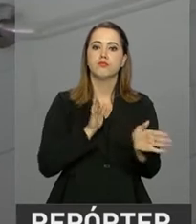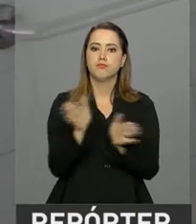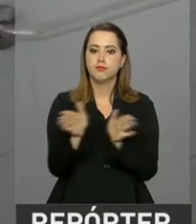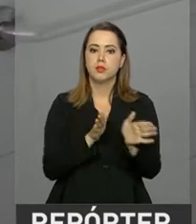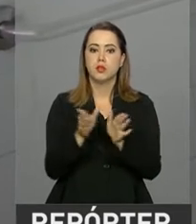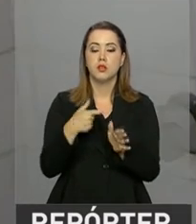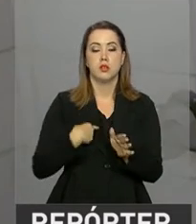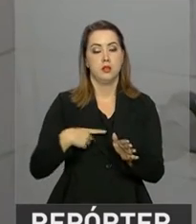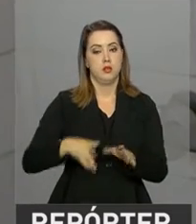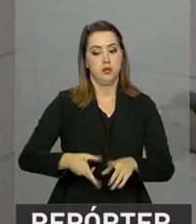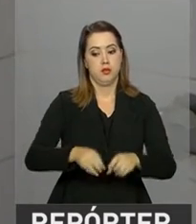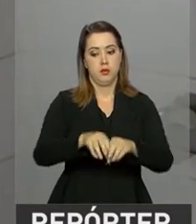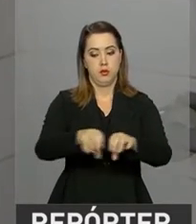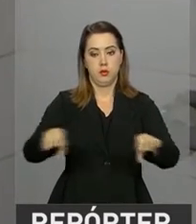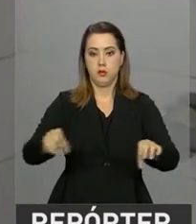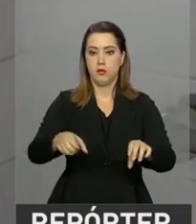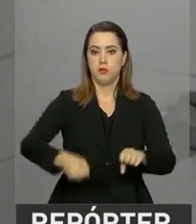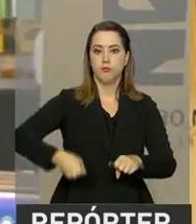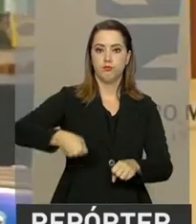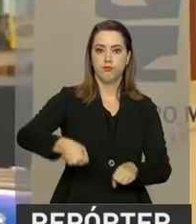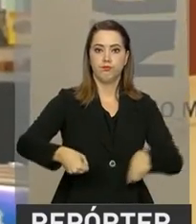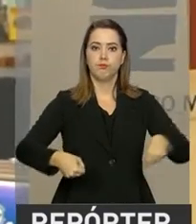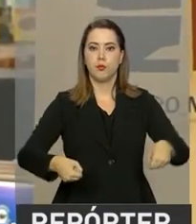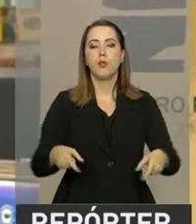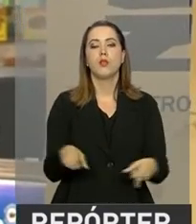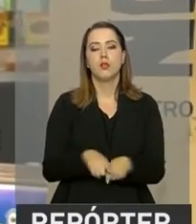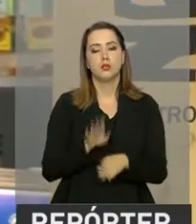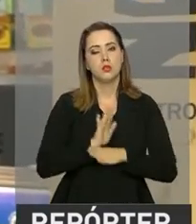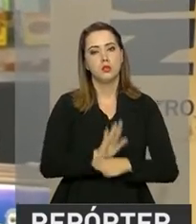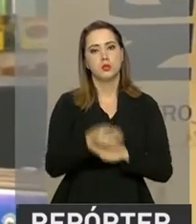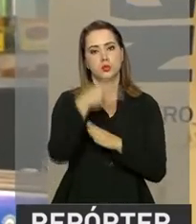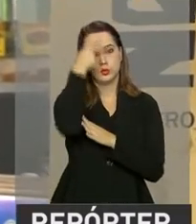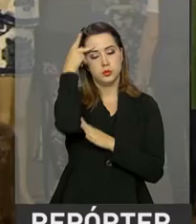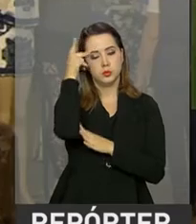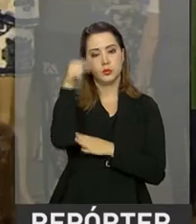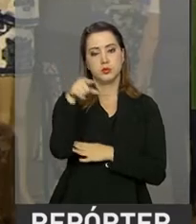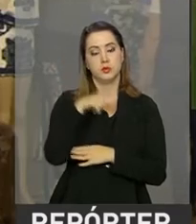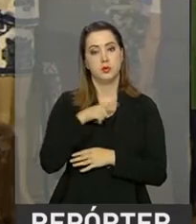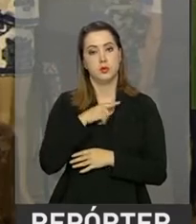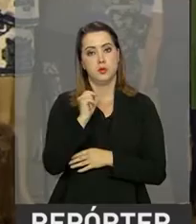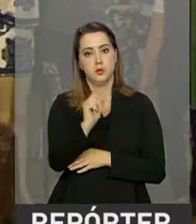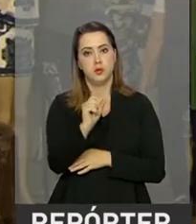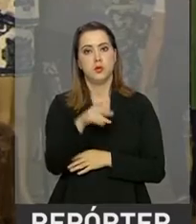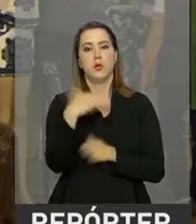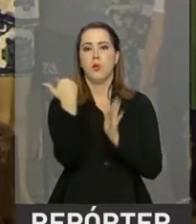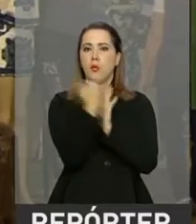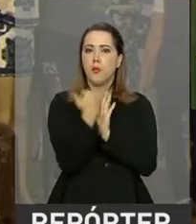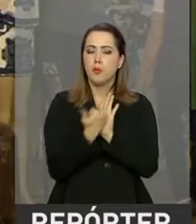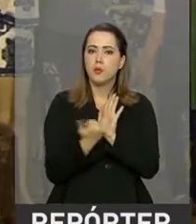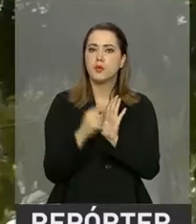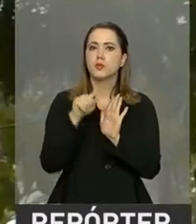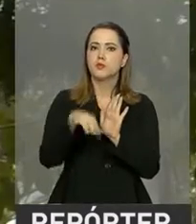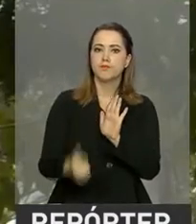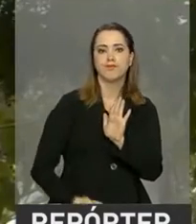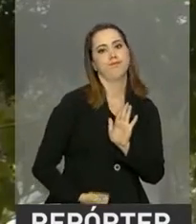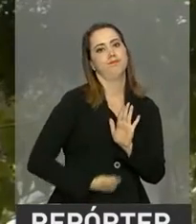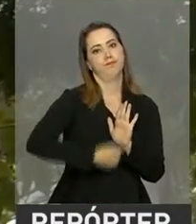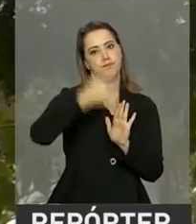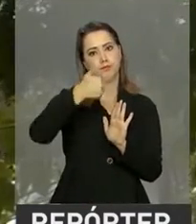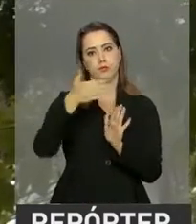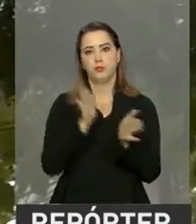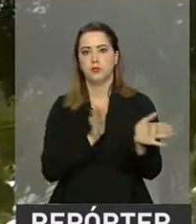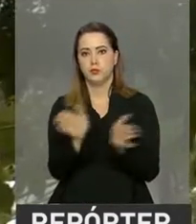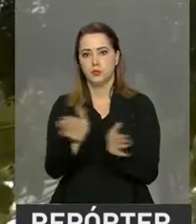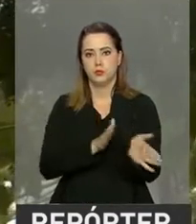que auxiliam as pessoas com deficiência. E segundo o gestor da Feira de São Cristóvão, o projeto é instalar ainda mais mecanismos